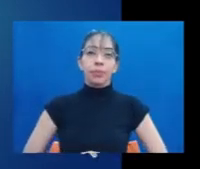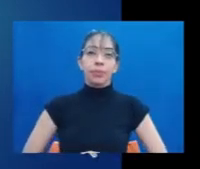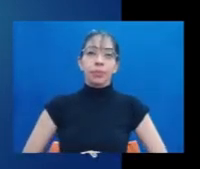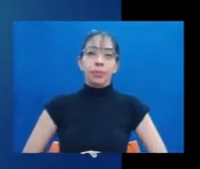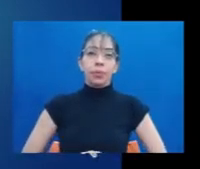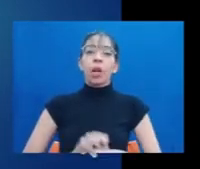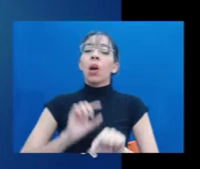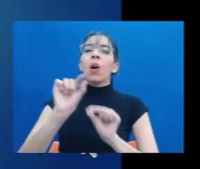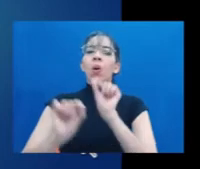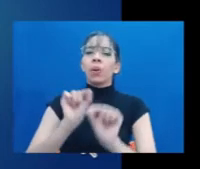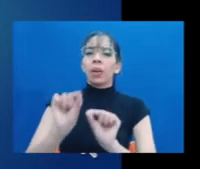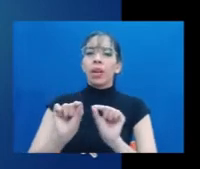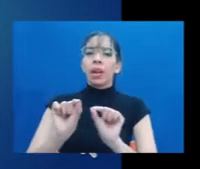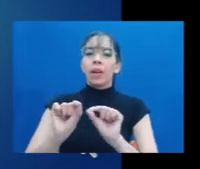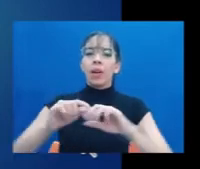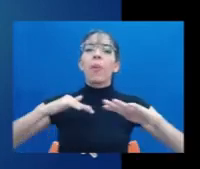num acidente.